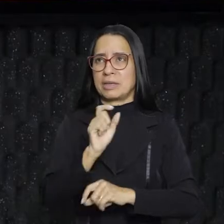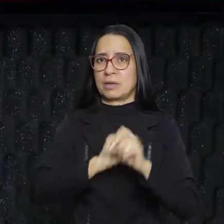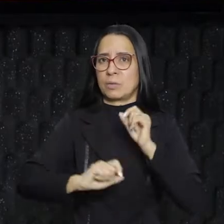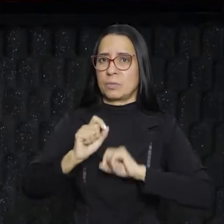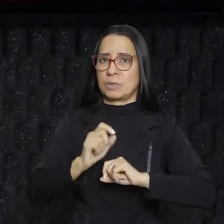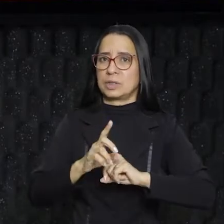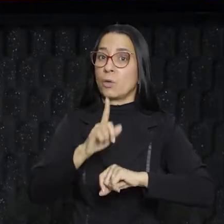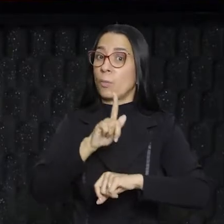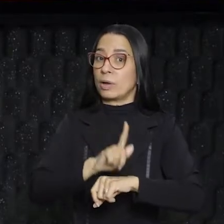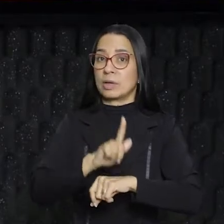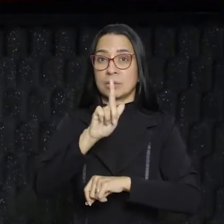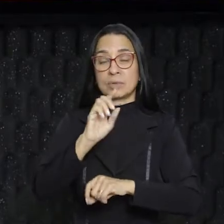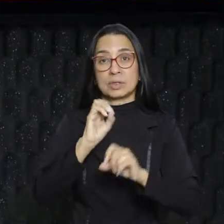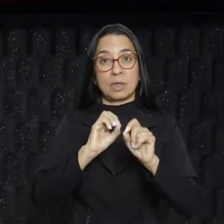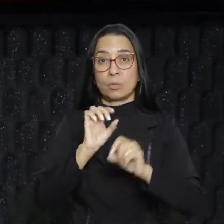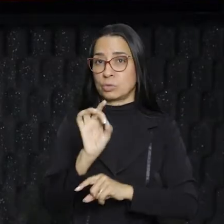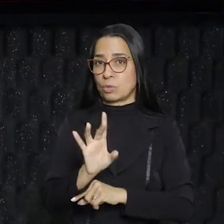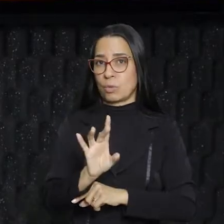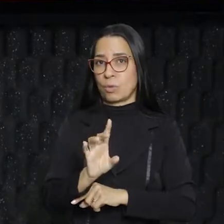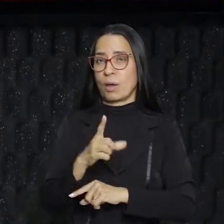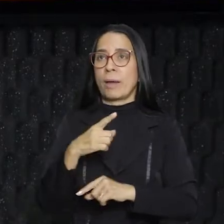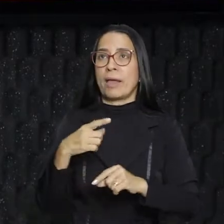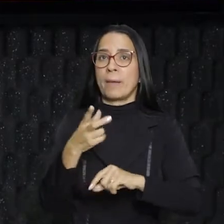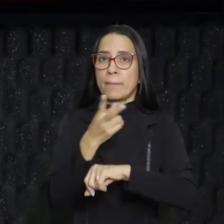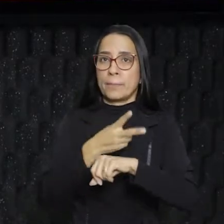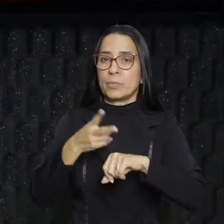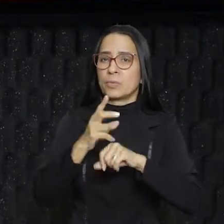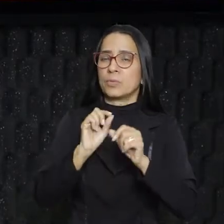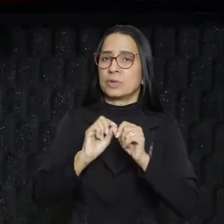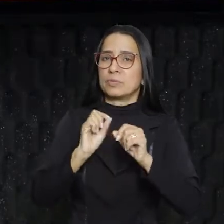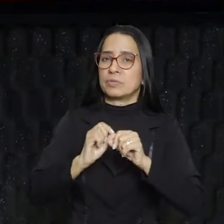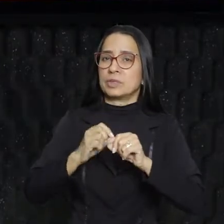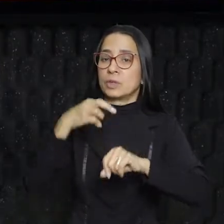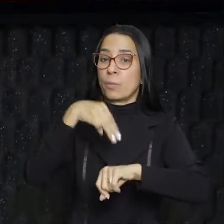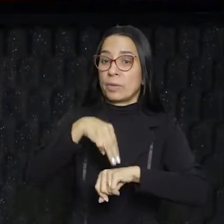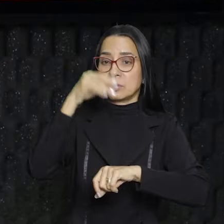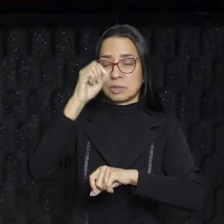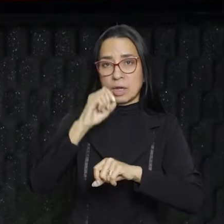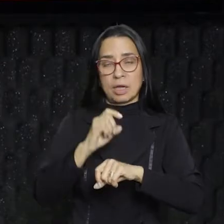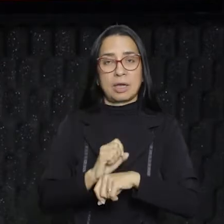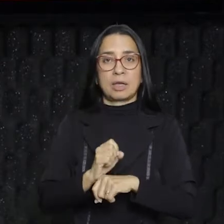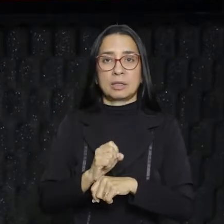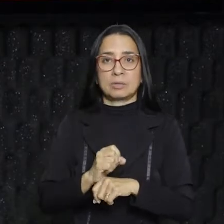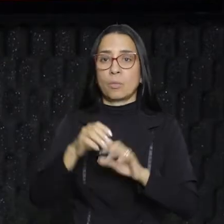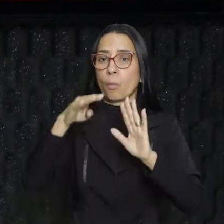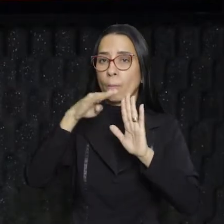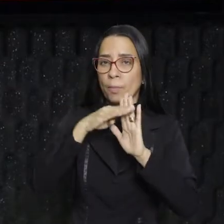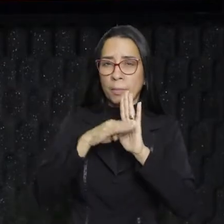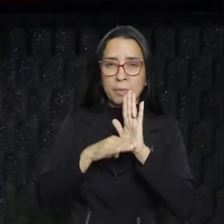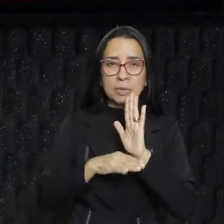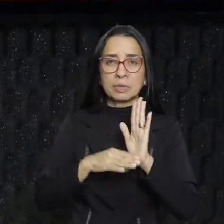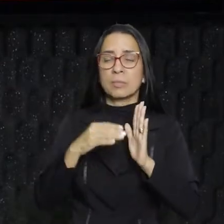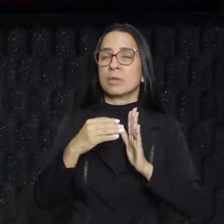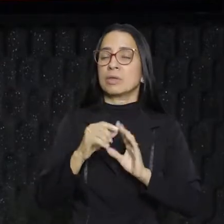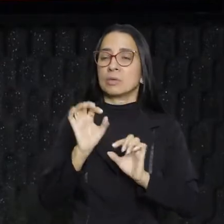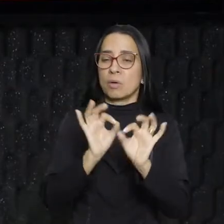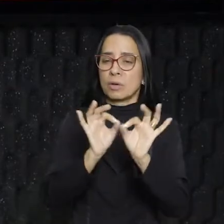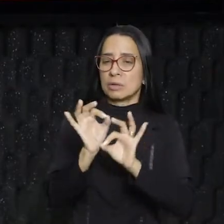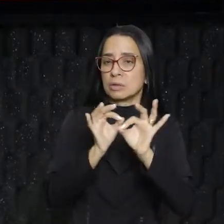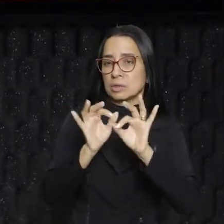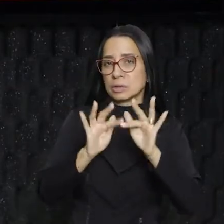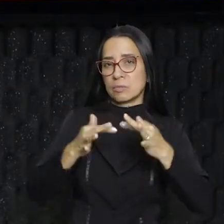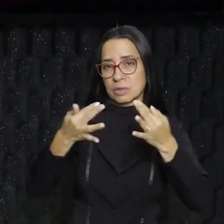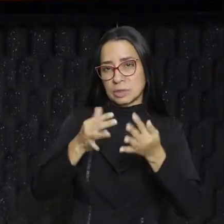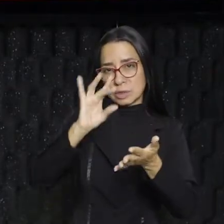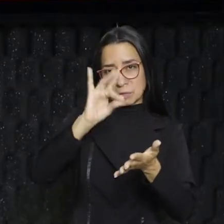ela busca, por exemplo, fazer um mestrado, né? Ela busca ter um planejamento familiar, né, concreto. Então, olha, só vou ter filhos a partir dos